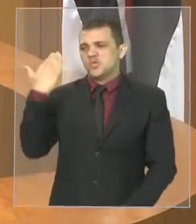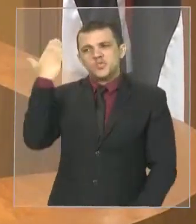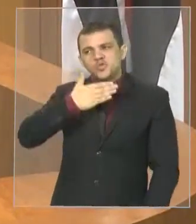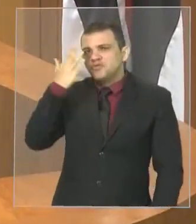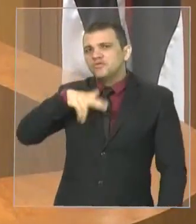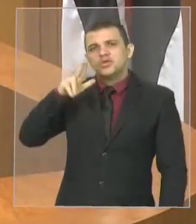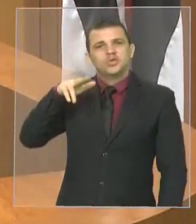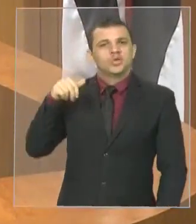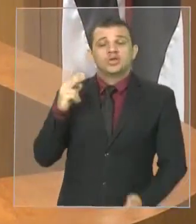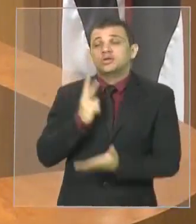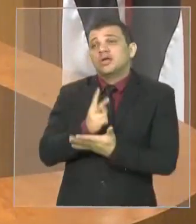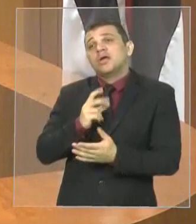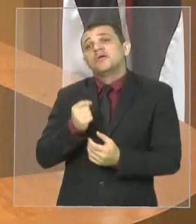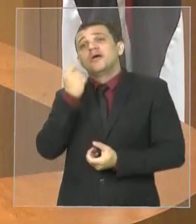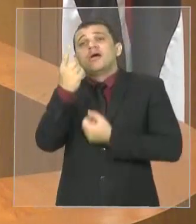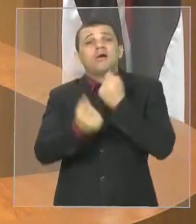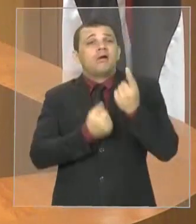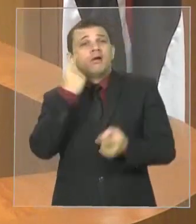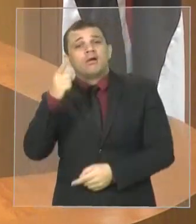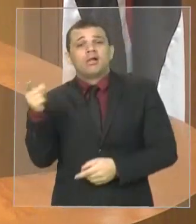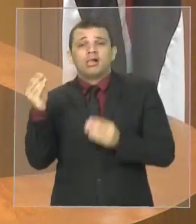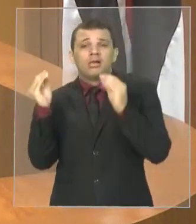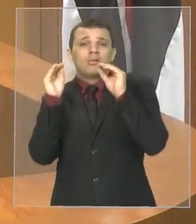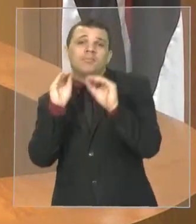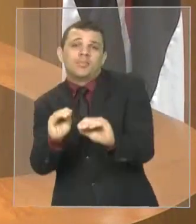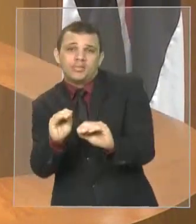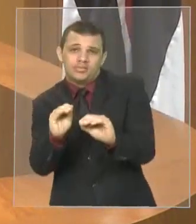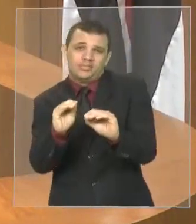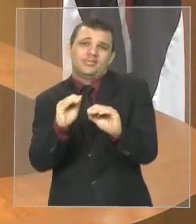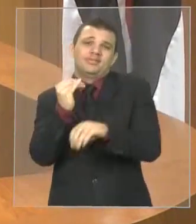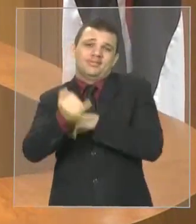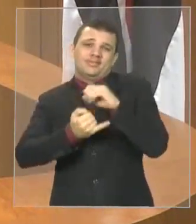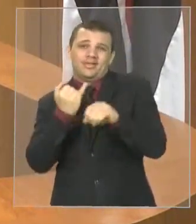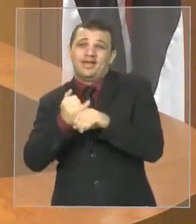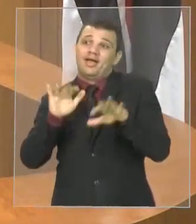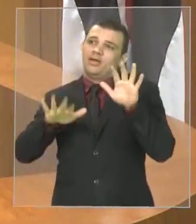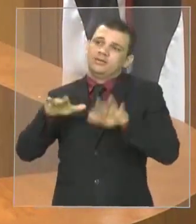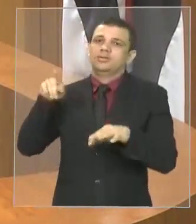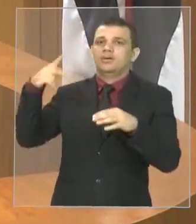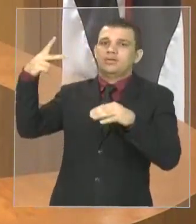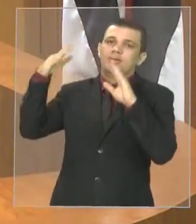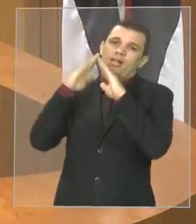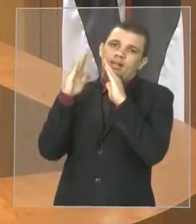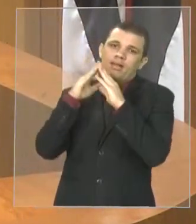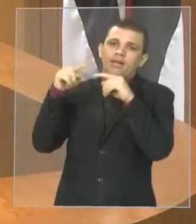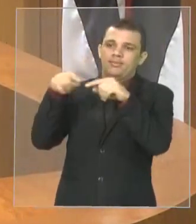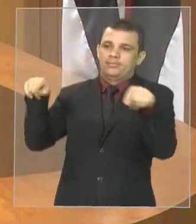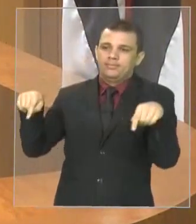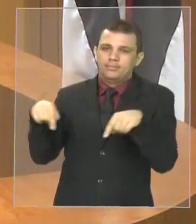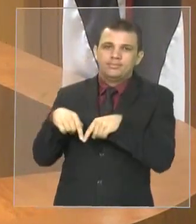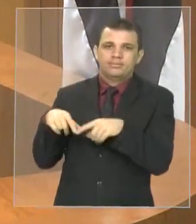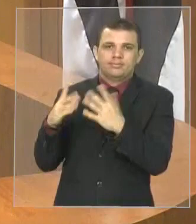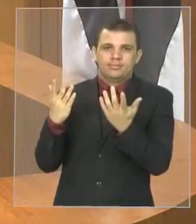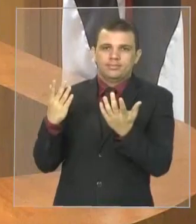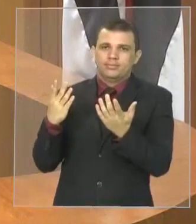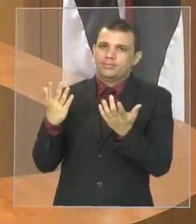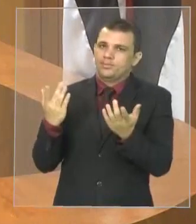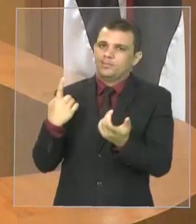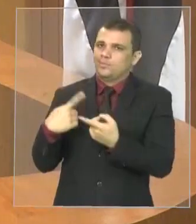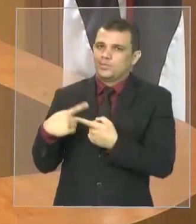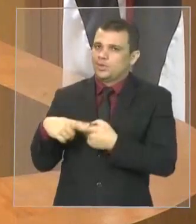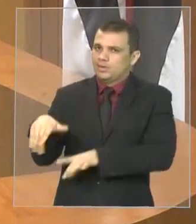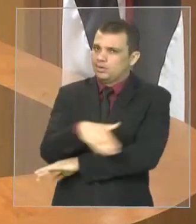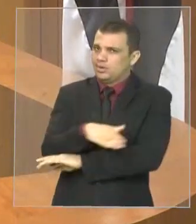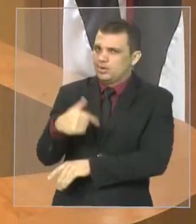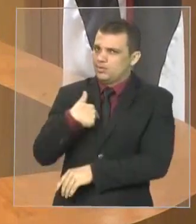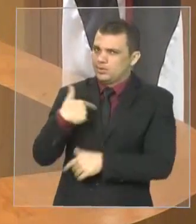é postar em rede social, que deve postar lá do seu quarto, mas na rua trabalhando eu nunca vi o prefeito de São Luís. Pois então, senhores